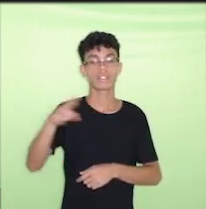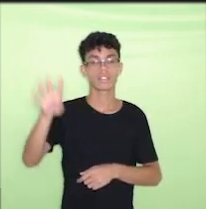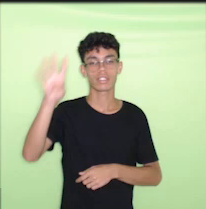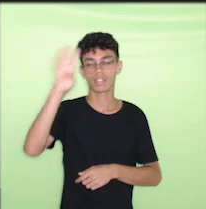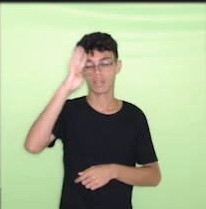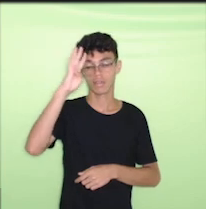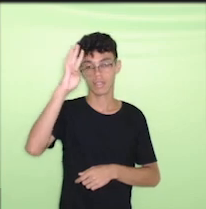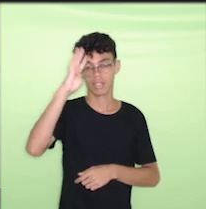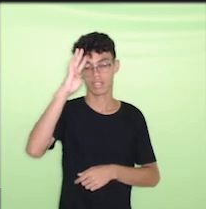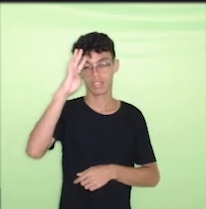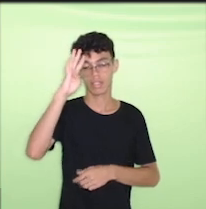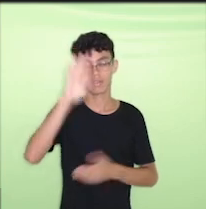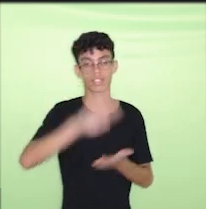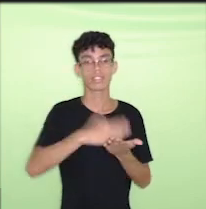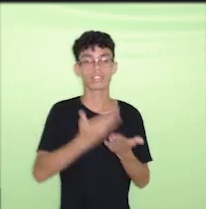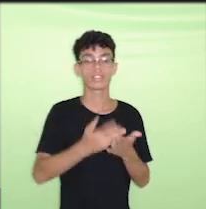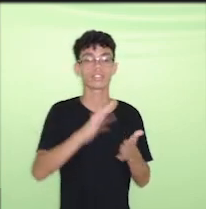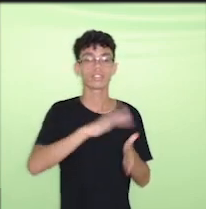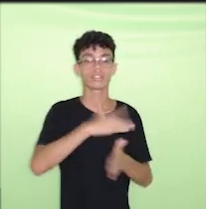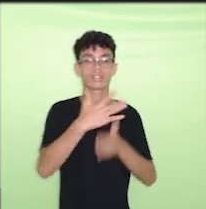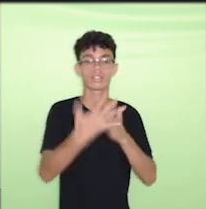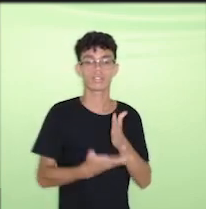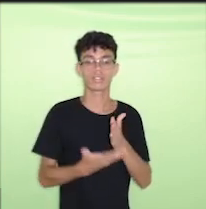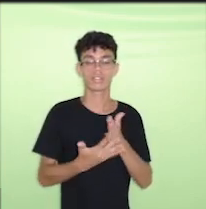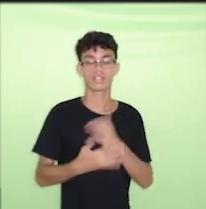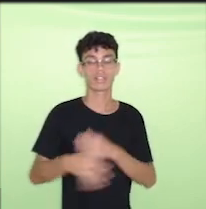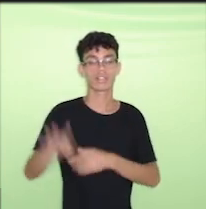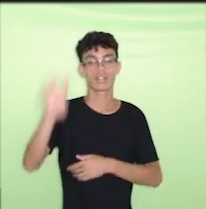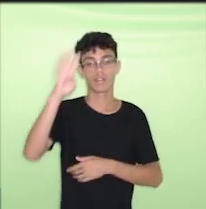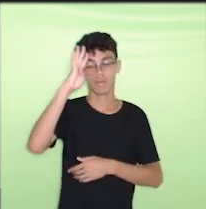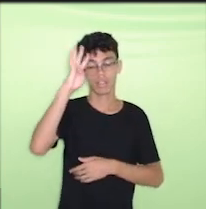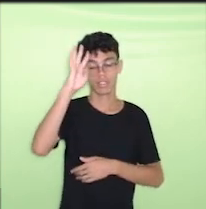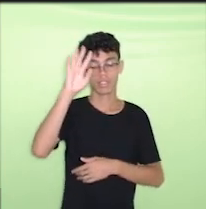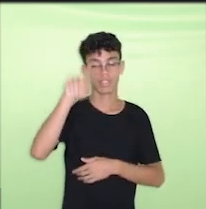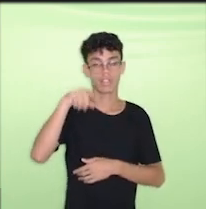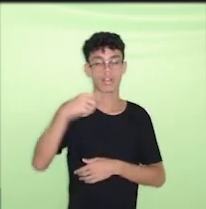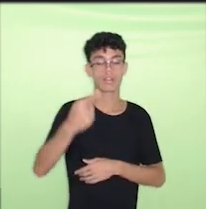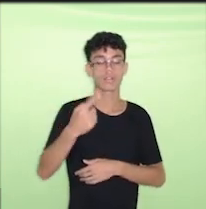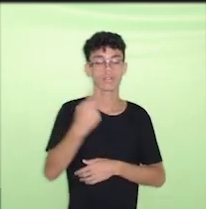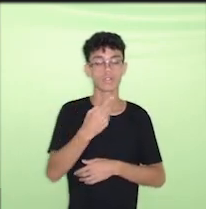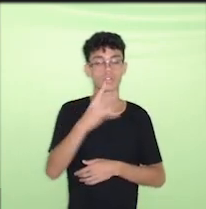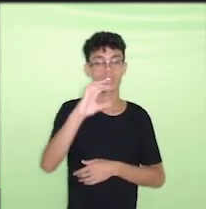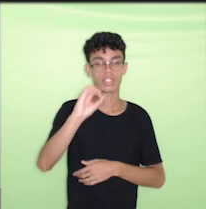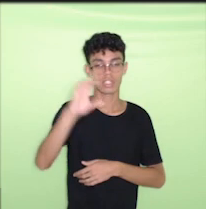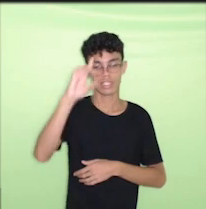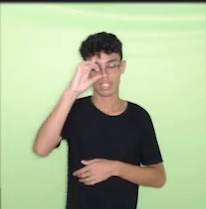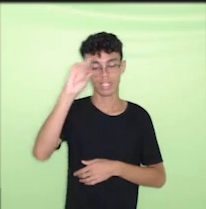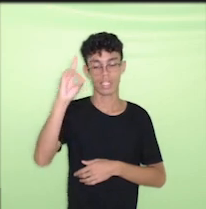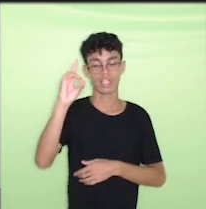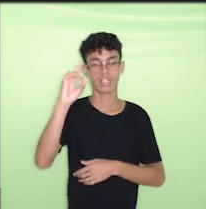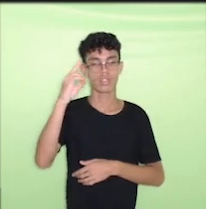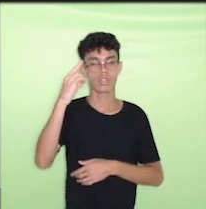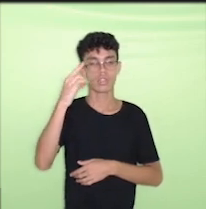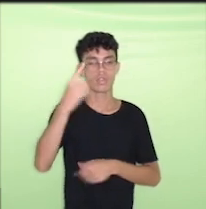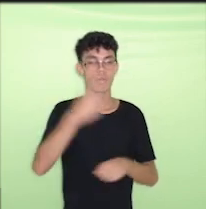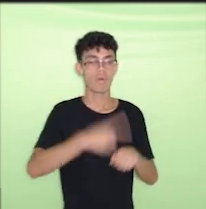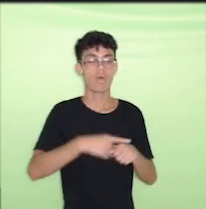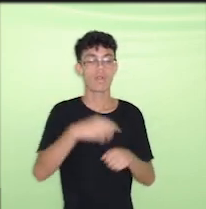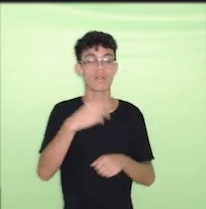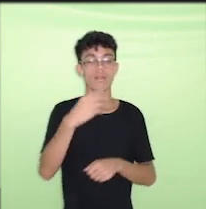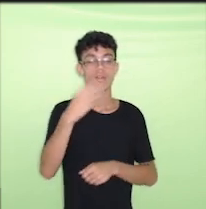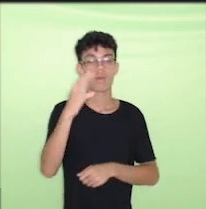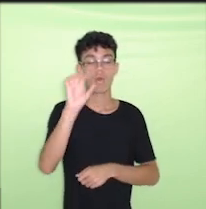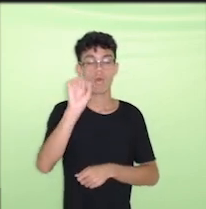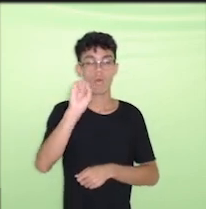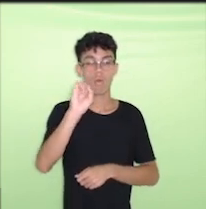da empresa com tradução em Libras na quarta-feira, próxima quarta-feira, dia 10, às 20 horas, e que domingo que vem,